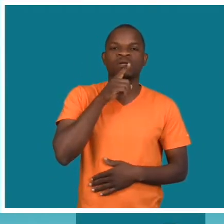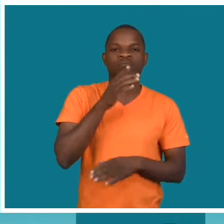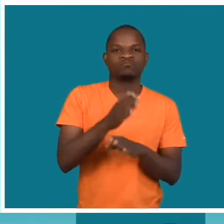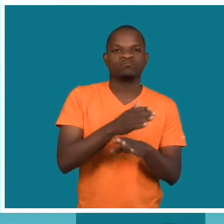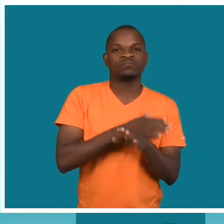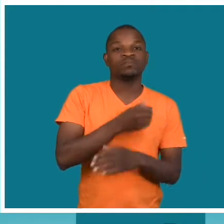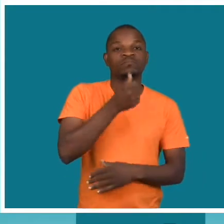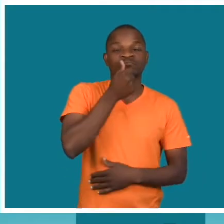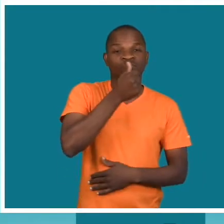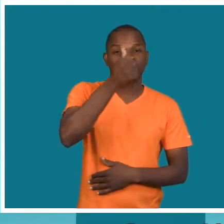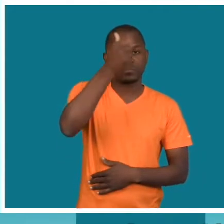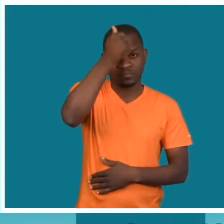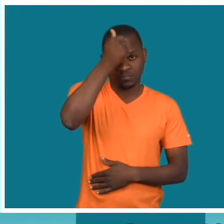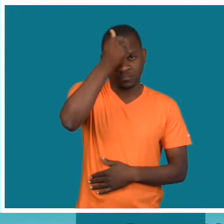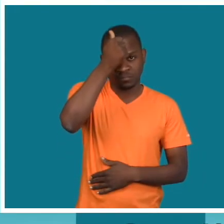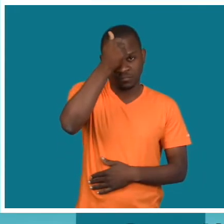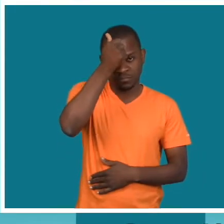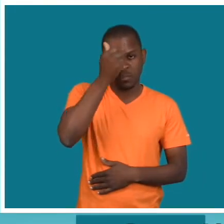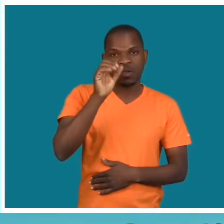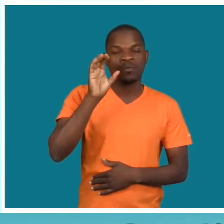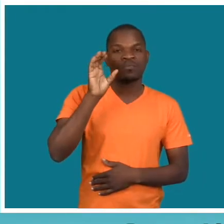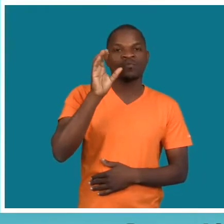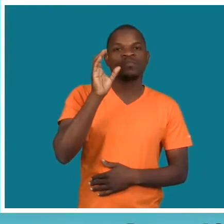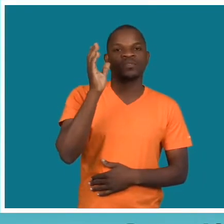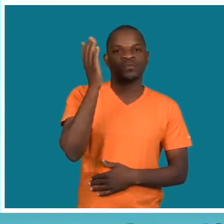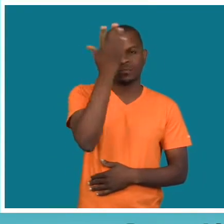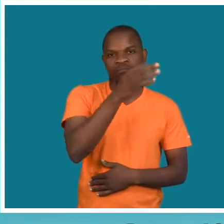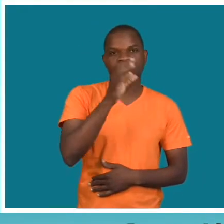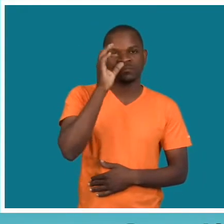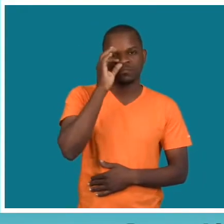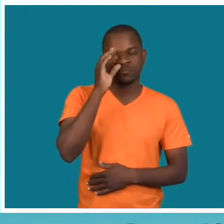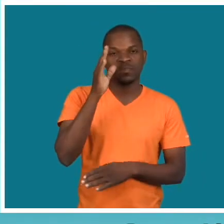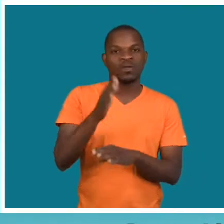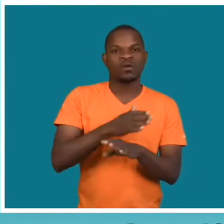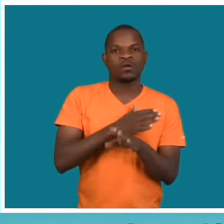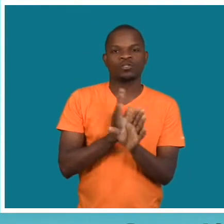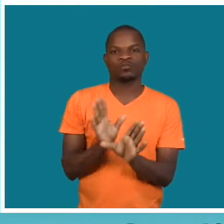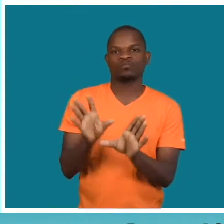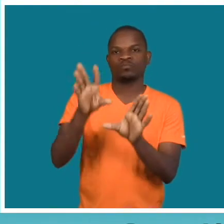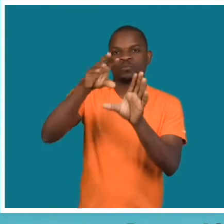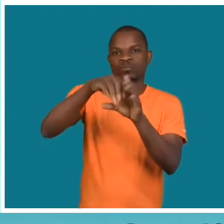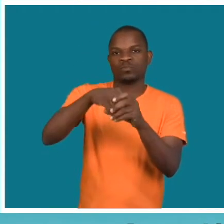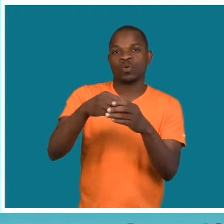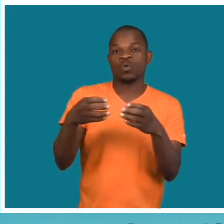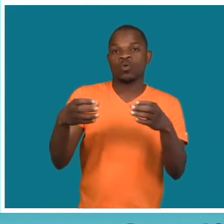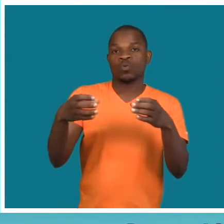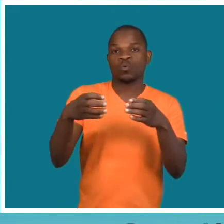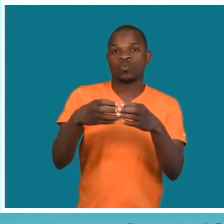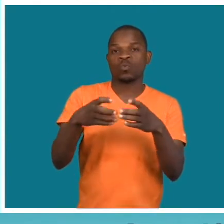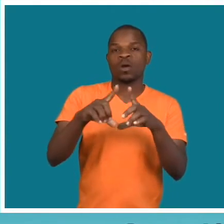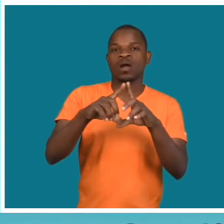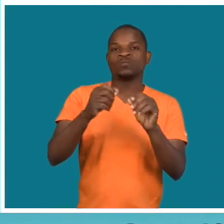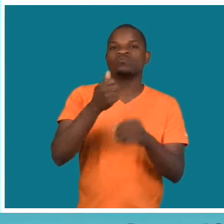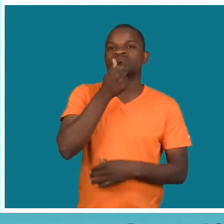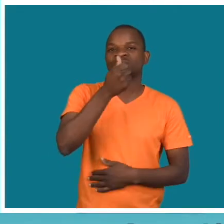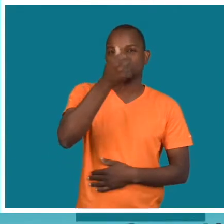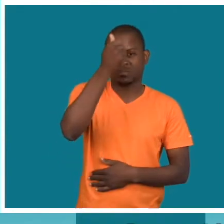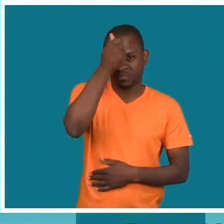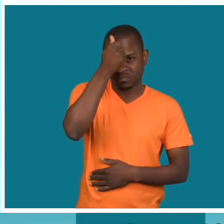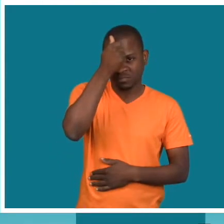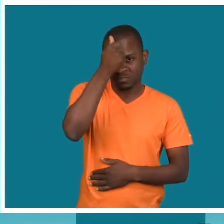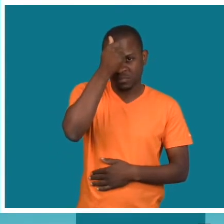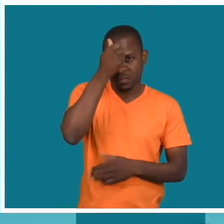combatentes. Meu pai, ele não pula. Foi afeto na antiga primeira brigada de infantaria motorizada em